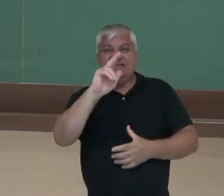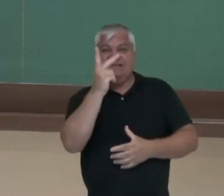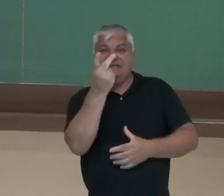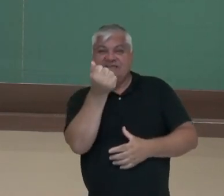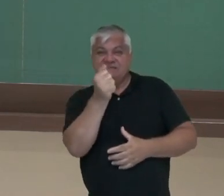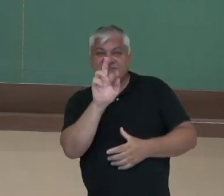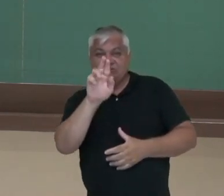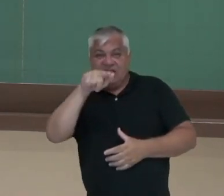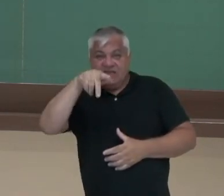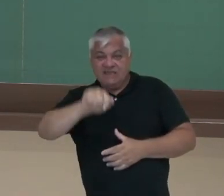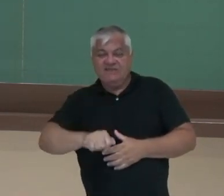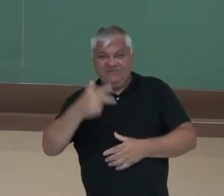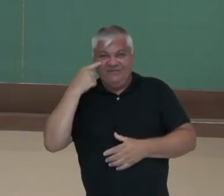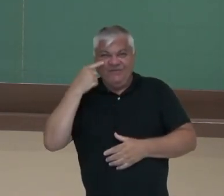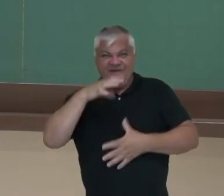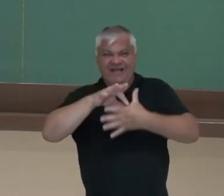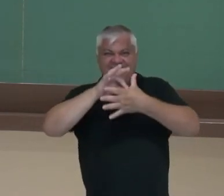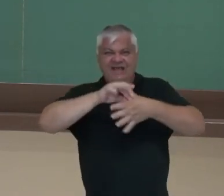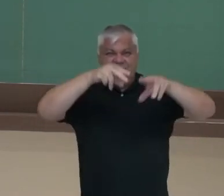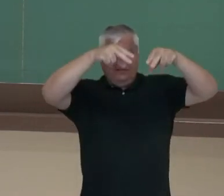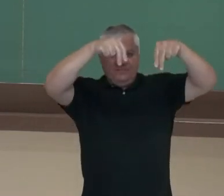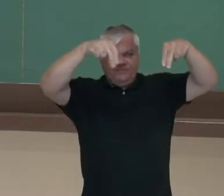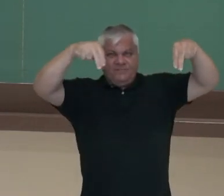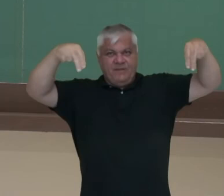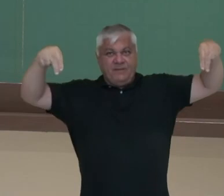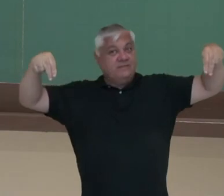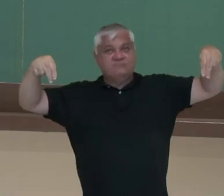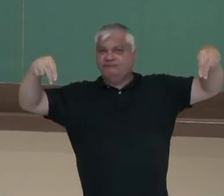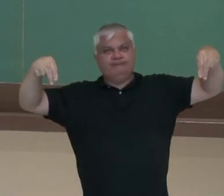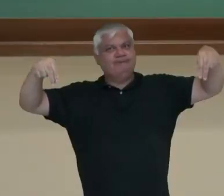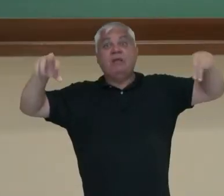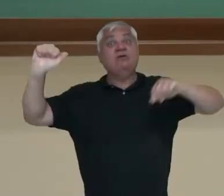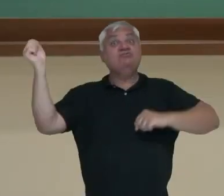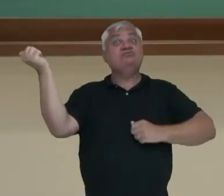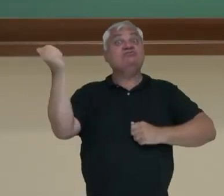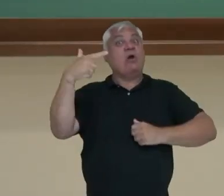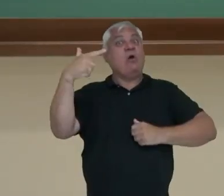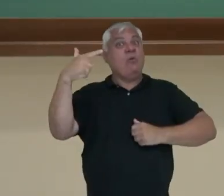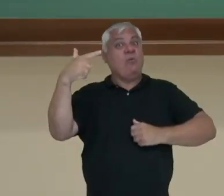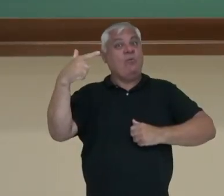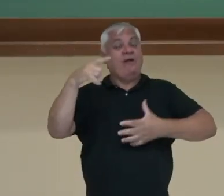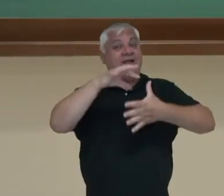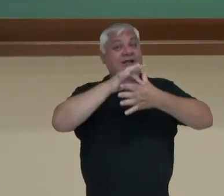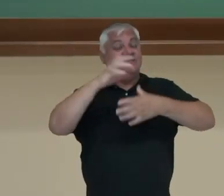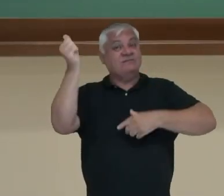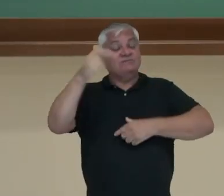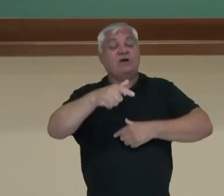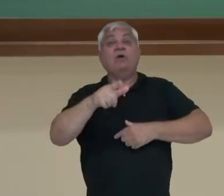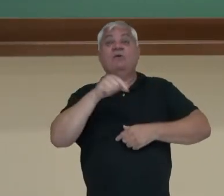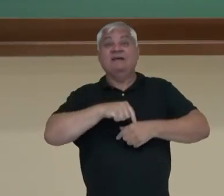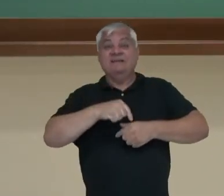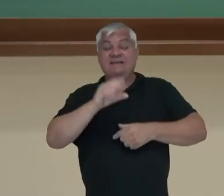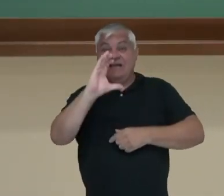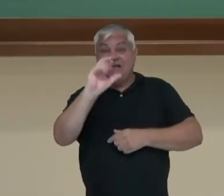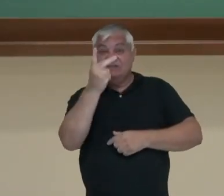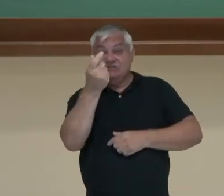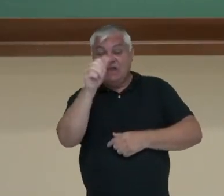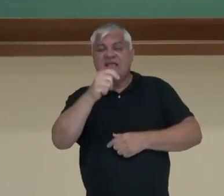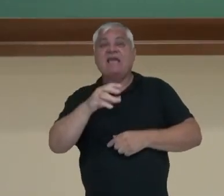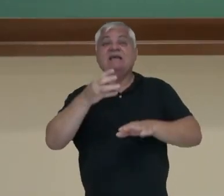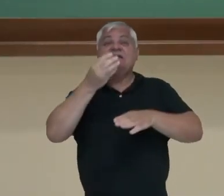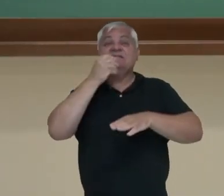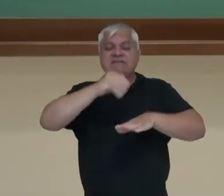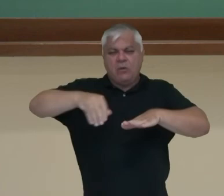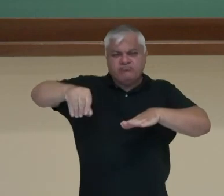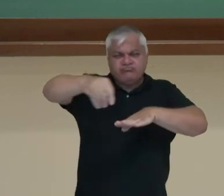Parece que a carne pendurada no varal, aquilo ali é um processo de carne de sol. O charque é um processo que você tem que jogar sal mesmo. Sal desidrata